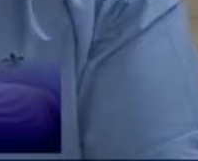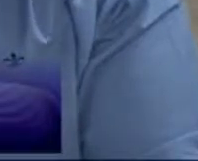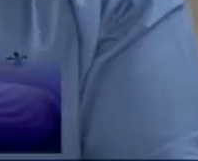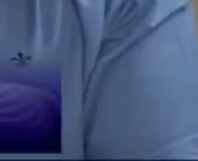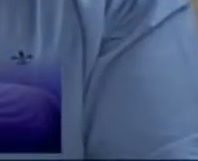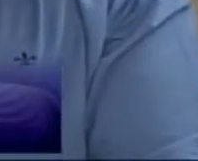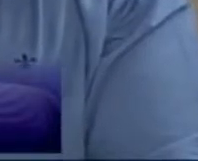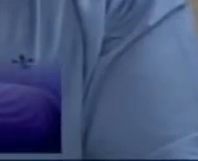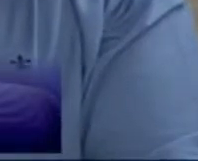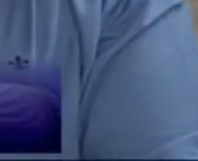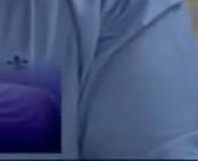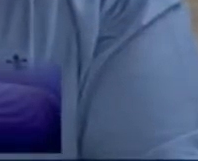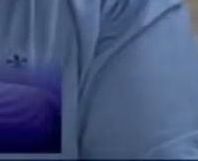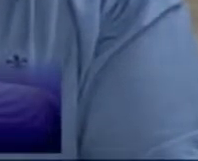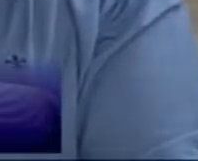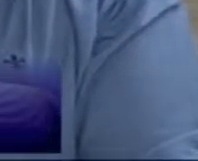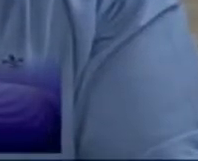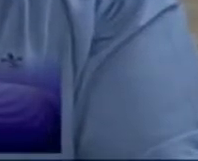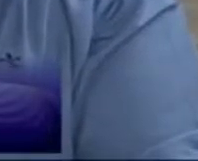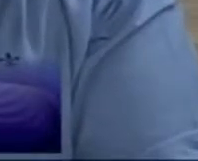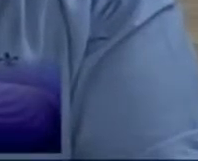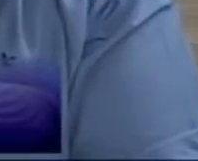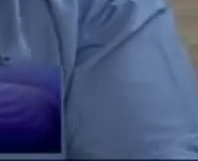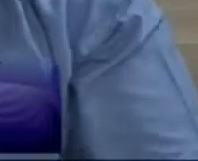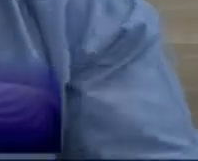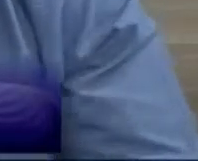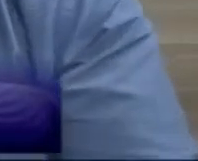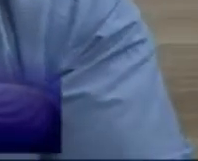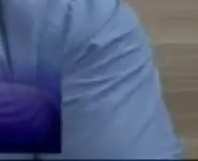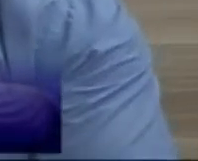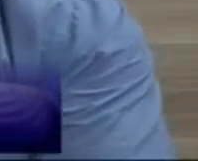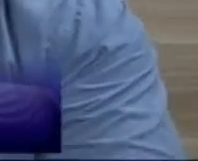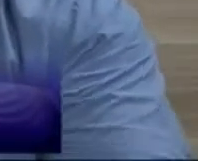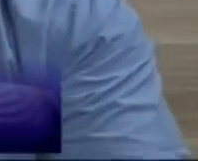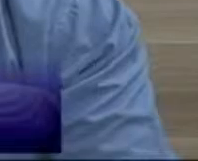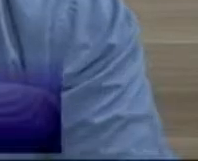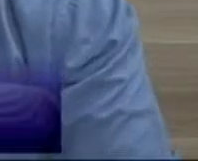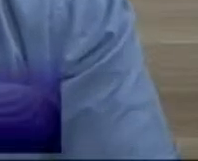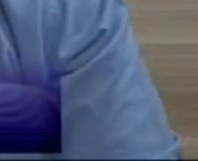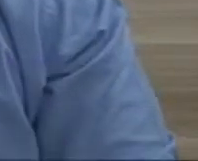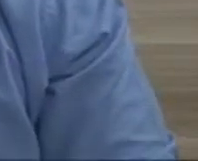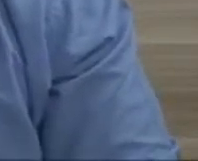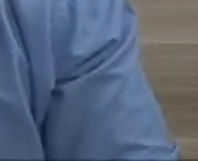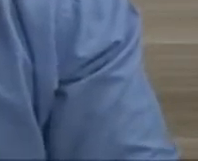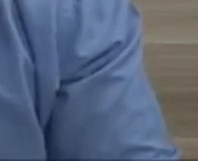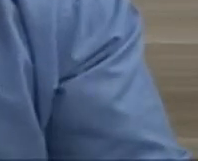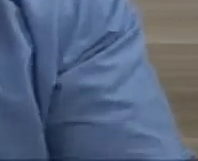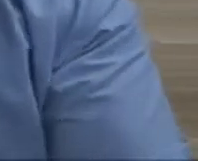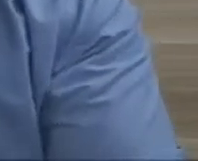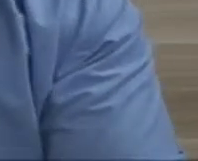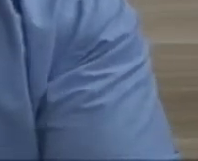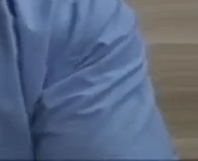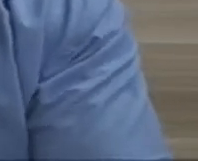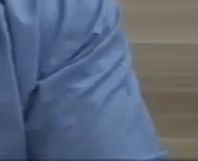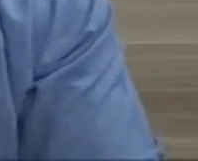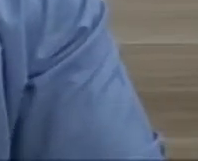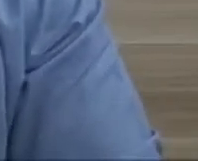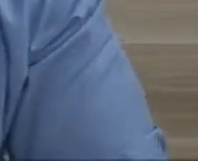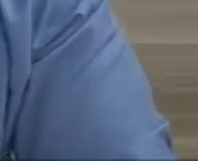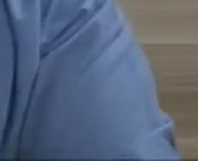convocação de secretários executivos para vir prestar-lhes alguns esclarecimentos quando convocado em plenário. E